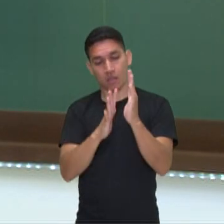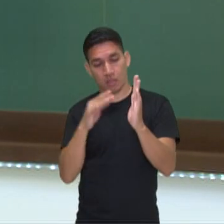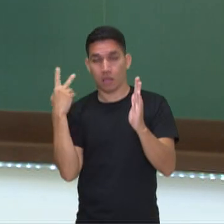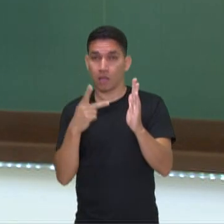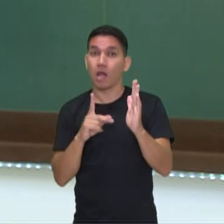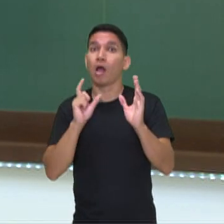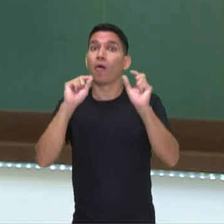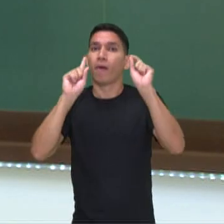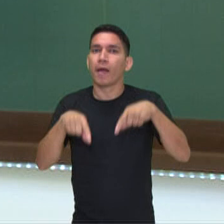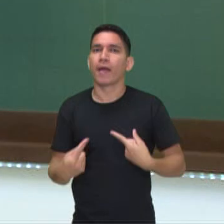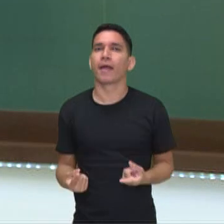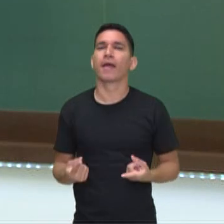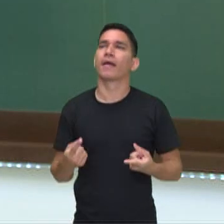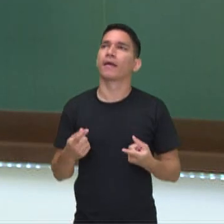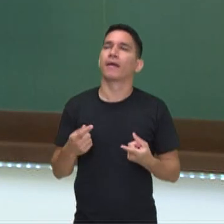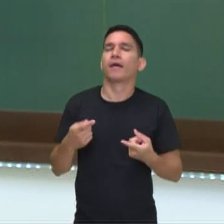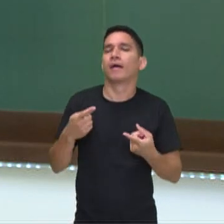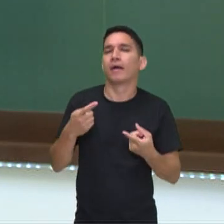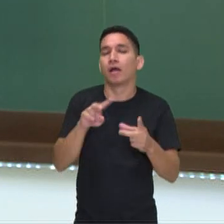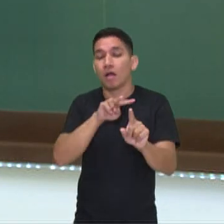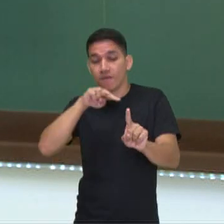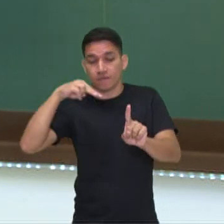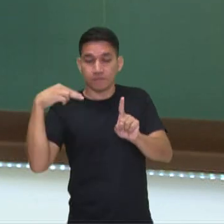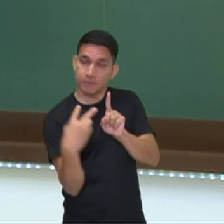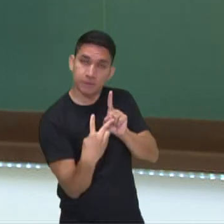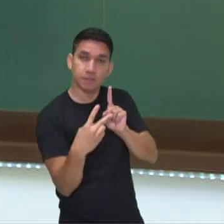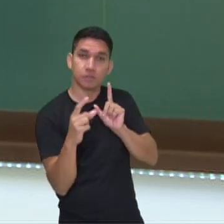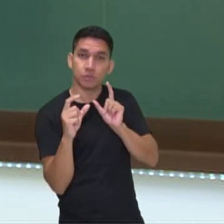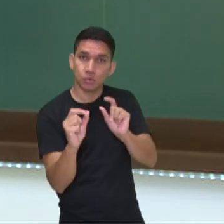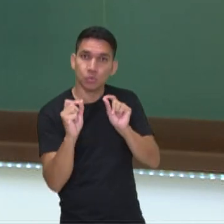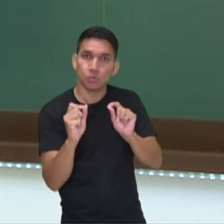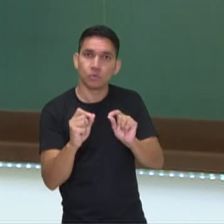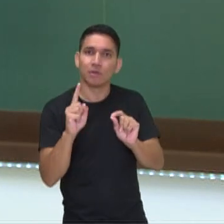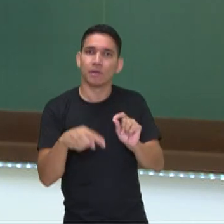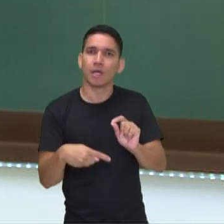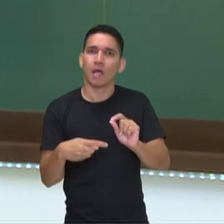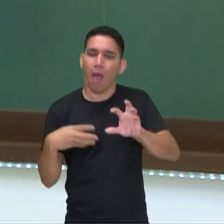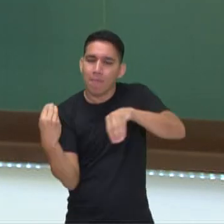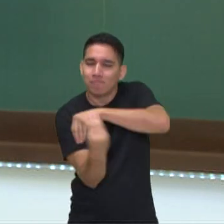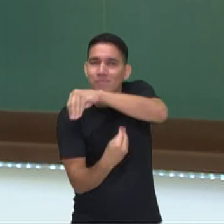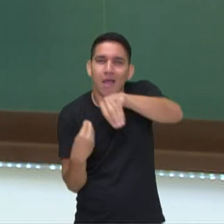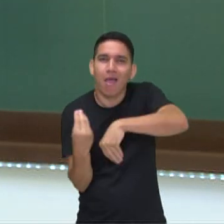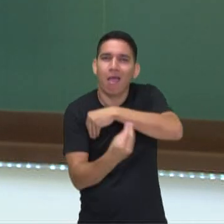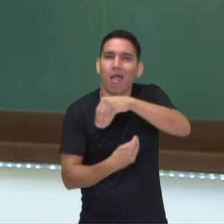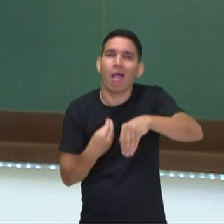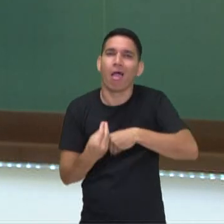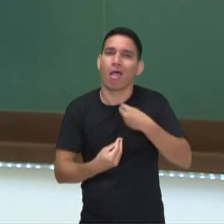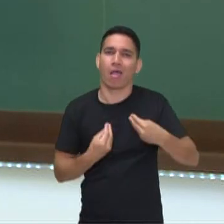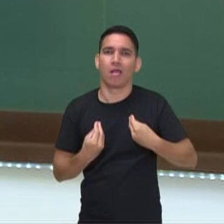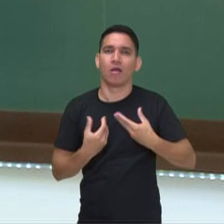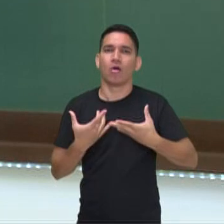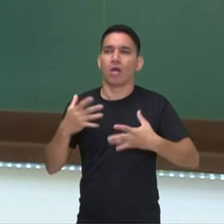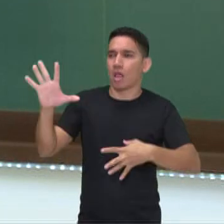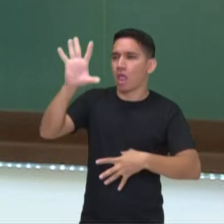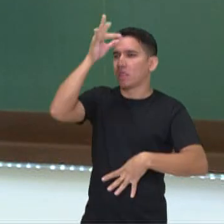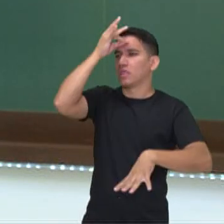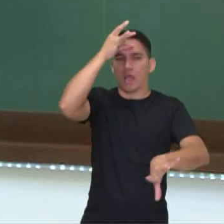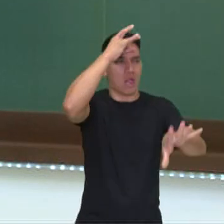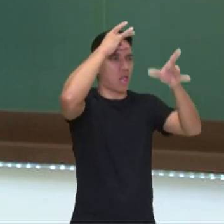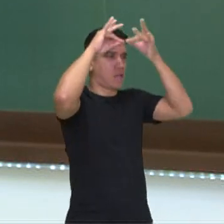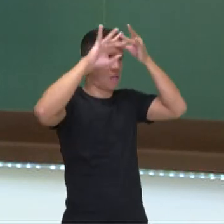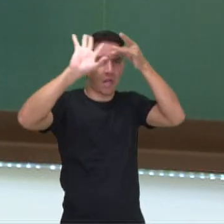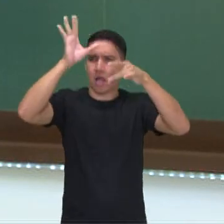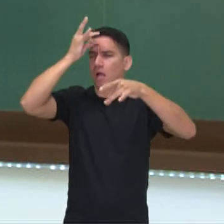encarnação, na concepção da misticidade, nas encarnações, que